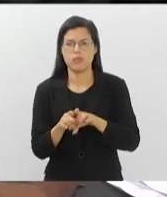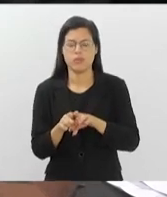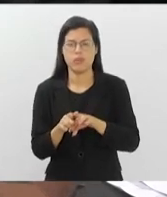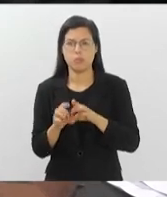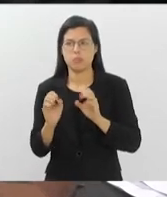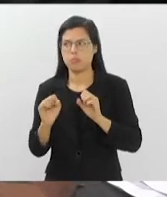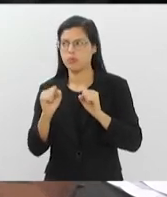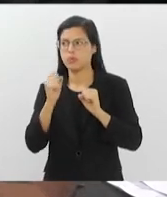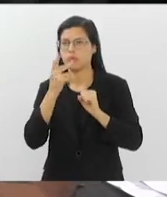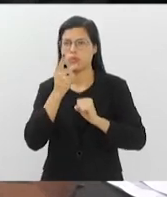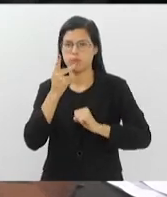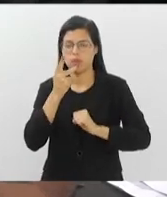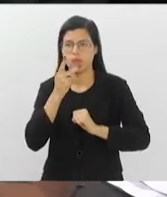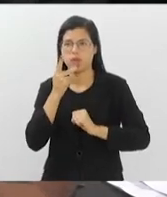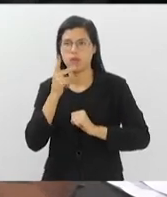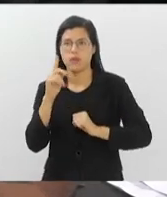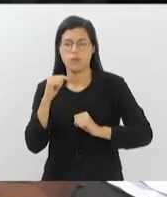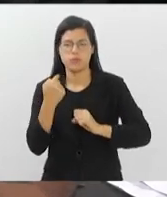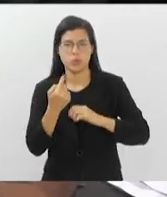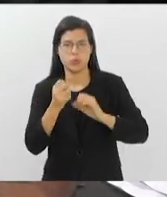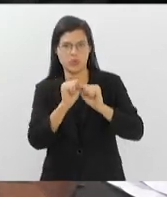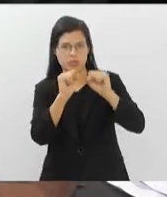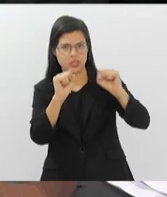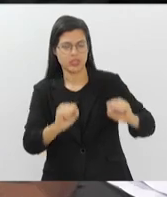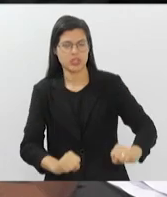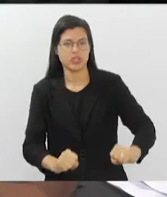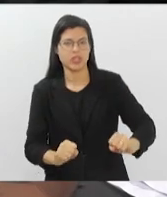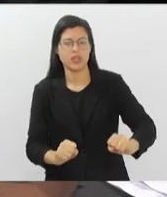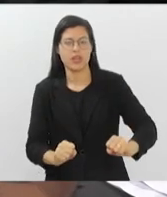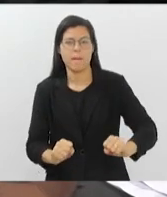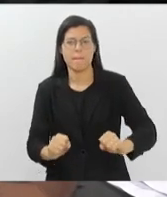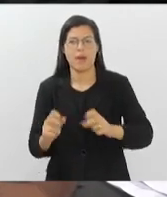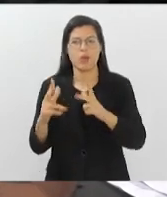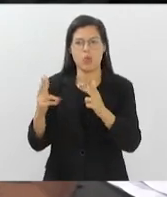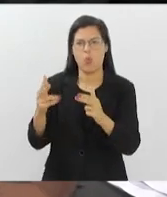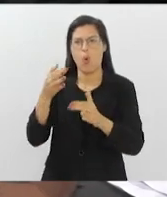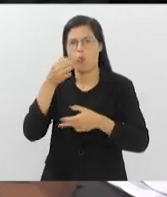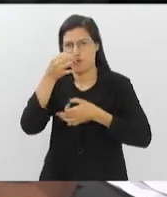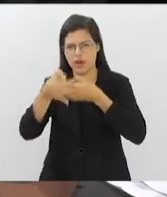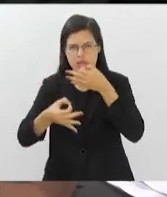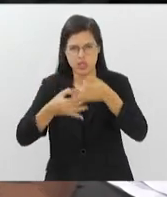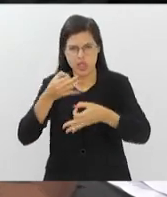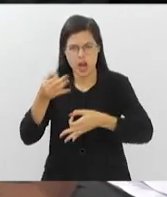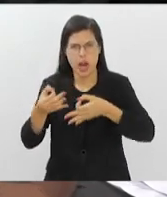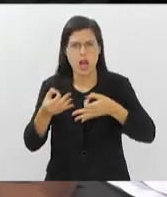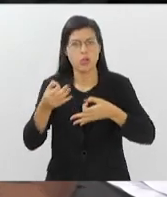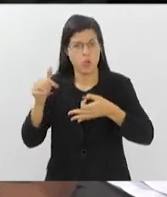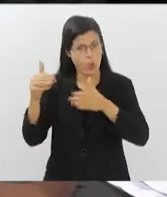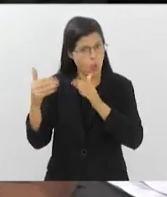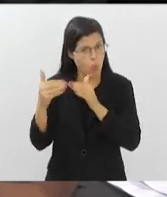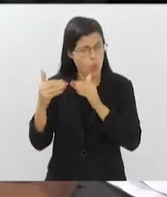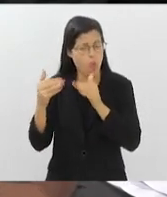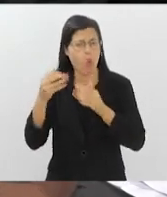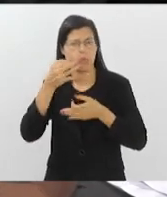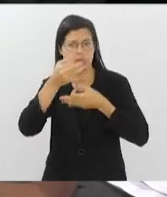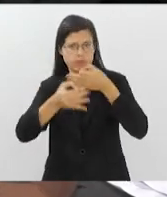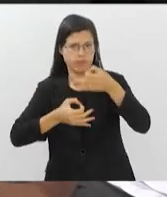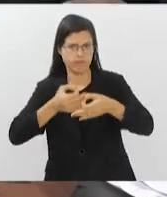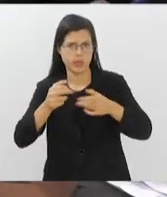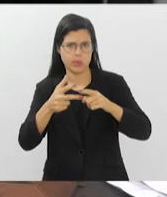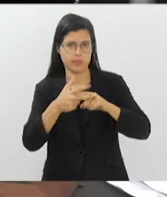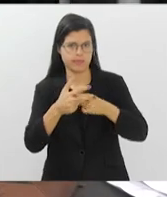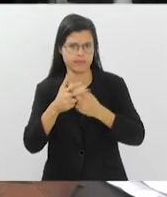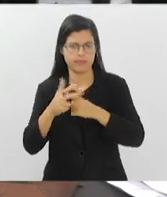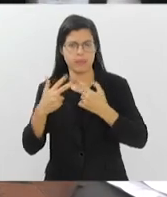que o nosso sistema aqui é igual àquele que está sendo criticado, e eu quero dizer que eu concordo com as críticas e ajustes que devem ser